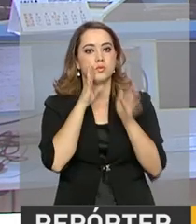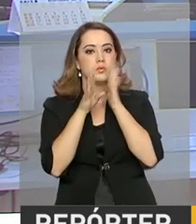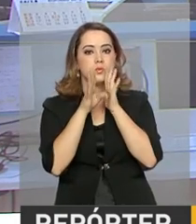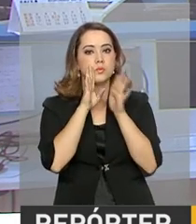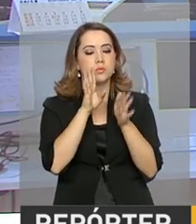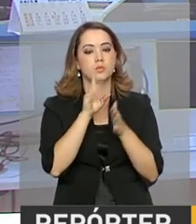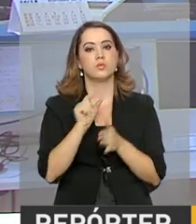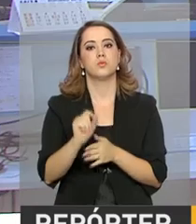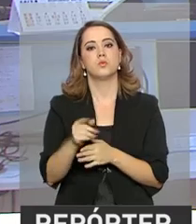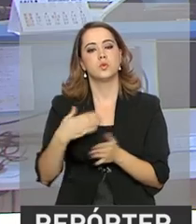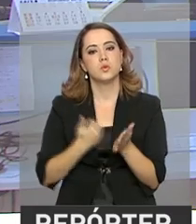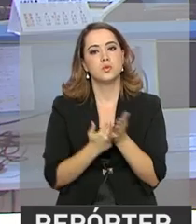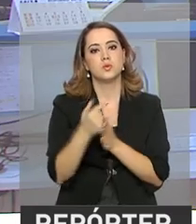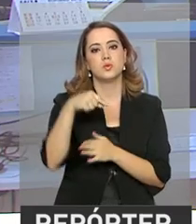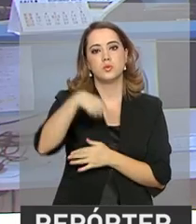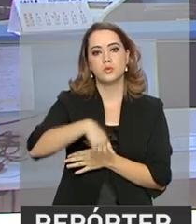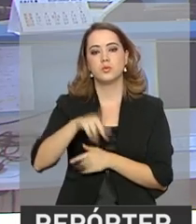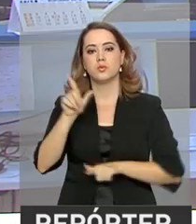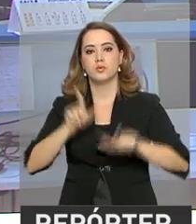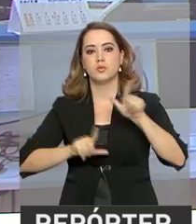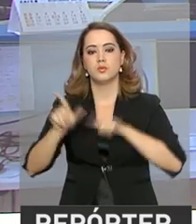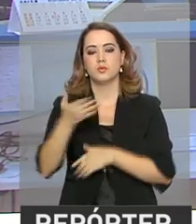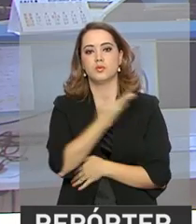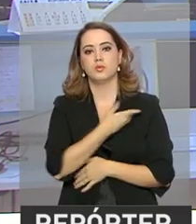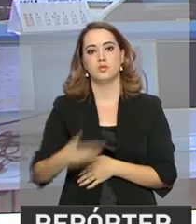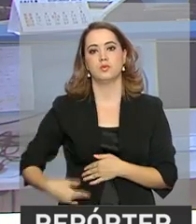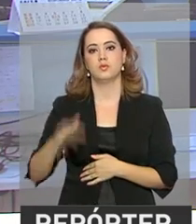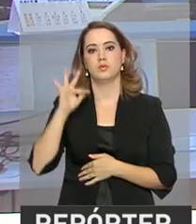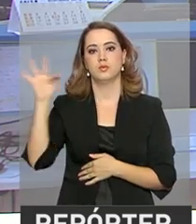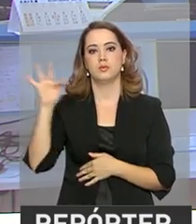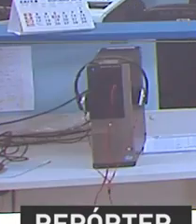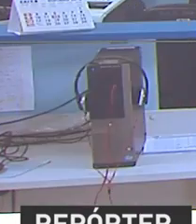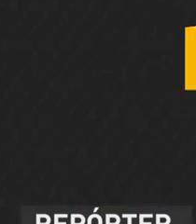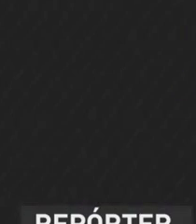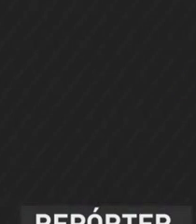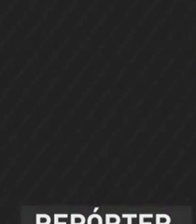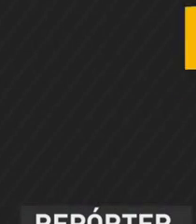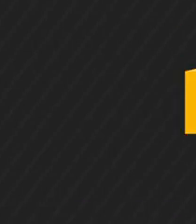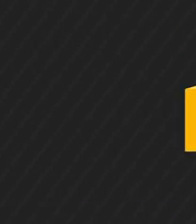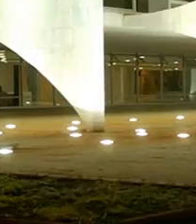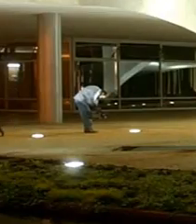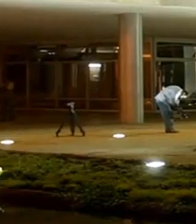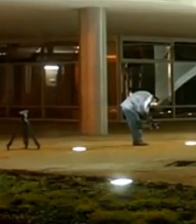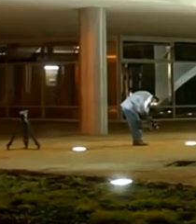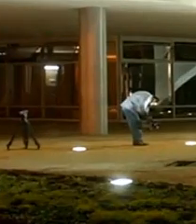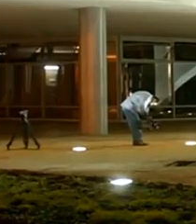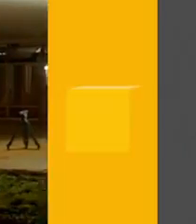no YouTube. Continue com a gente aqui na NBR, a TV do Governo Federal.